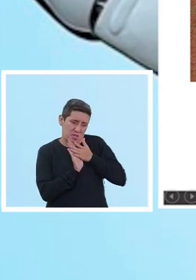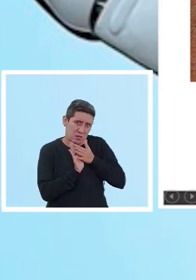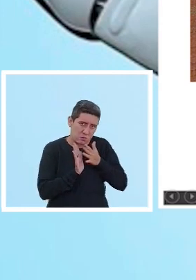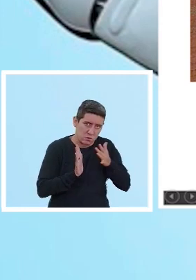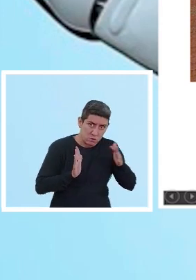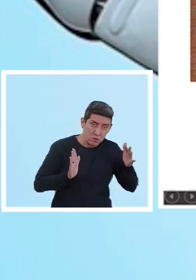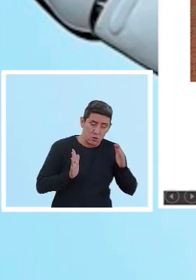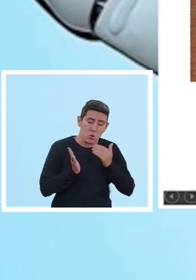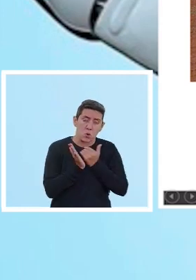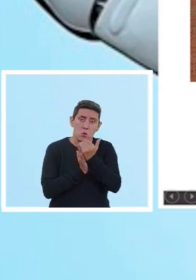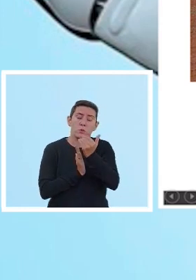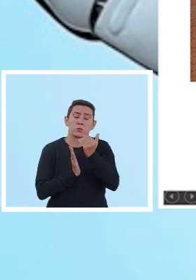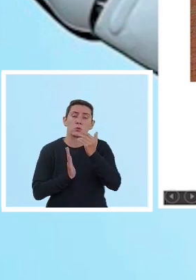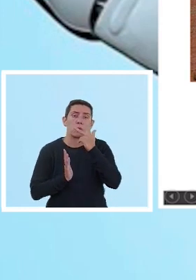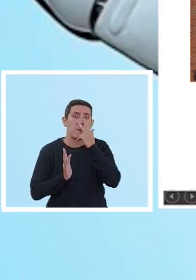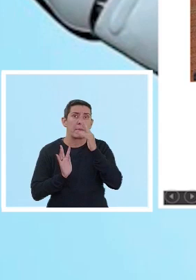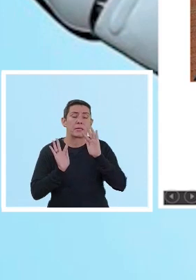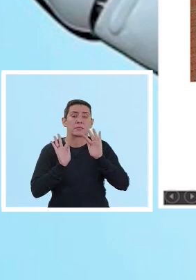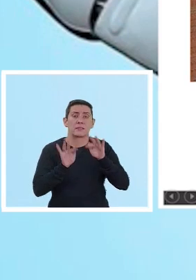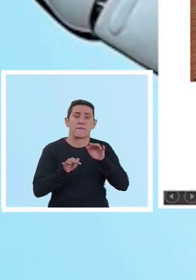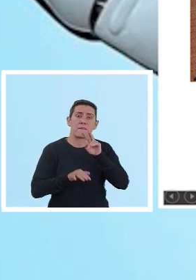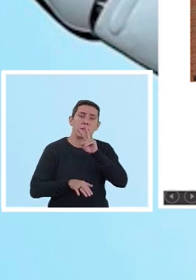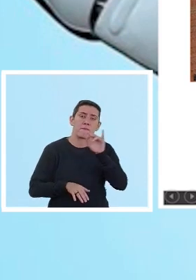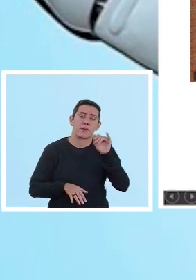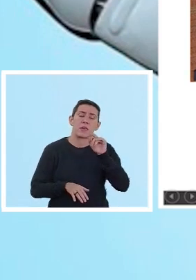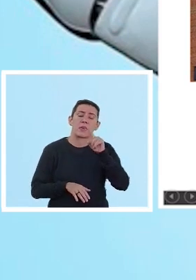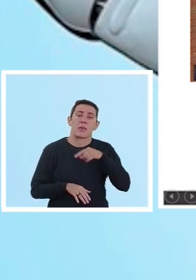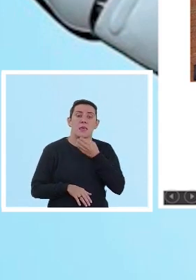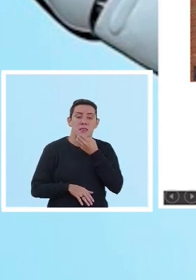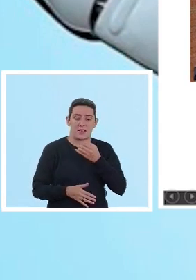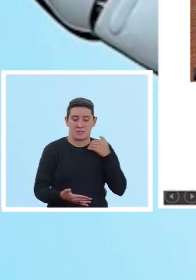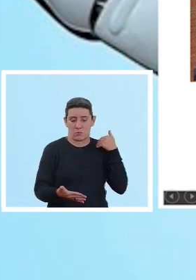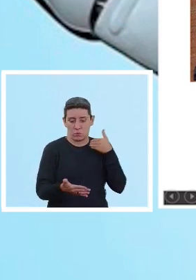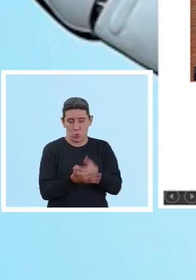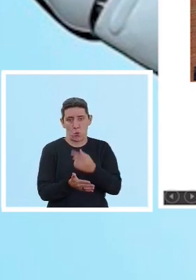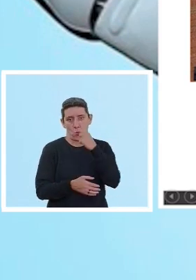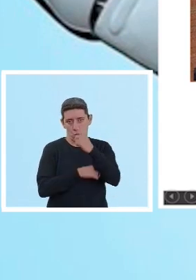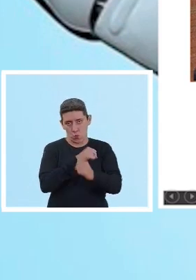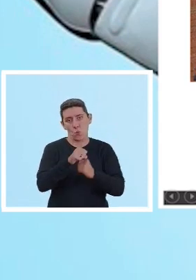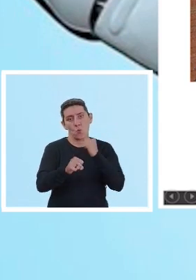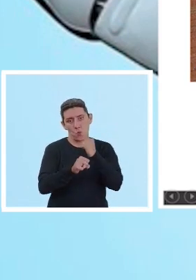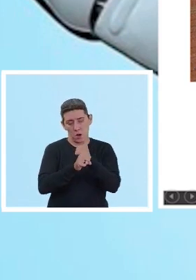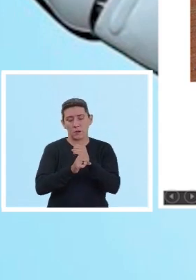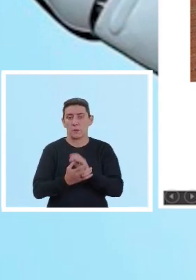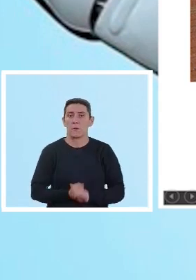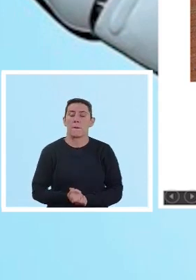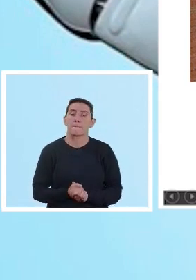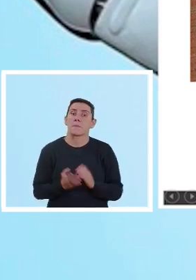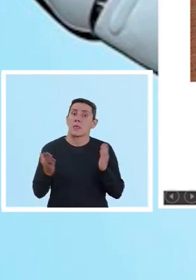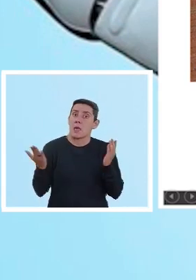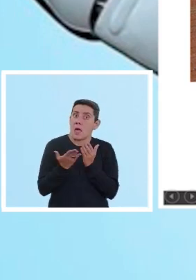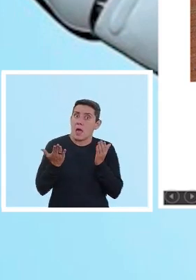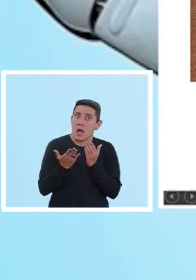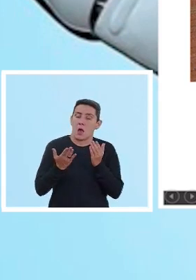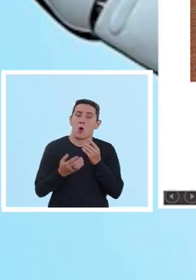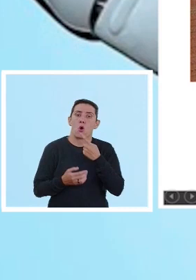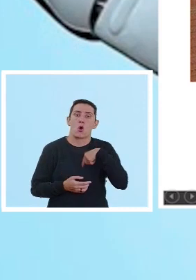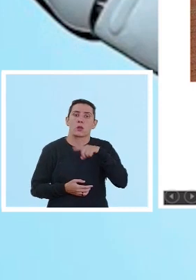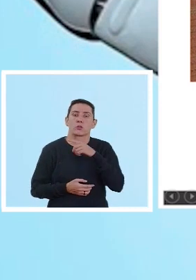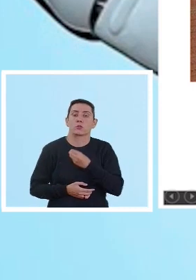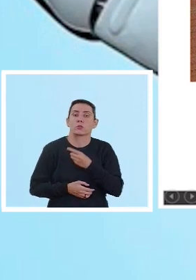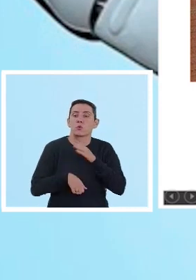ele tem expectativa de finalizar e em dezembro desse ano atualmente a gente está no ponto de detecção